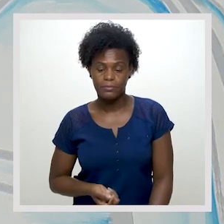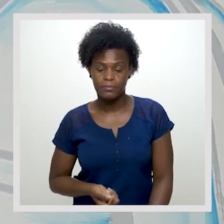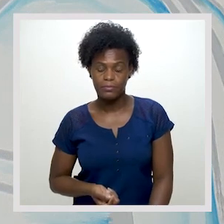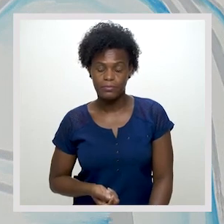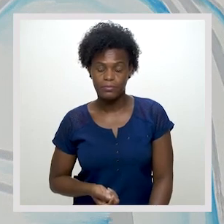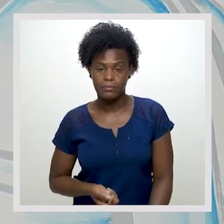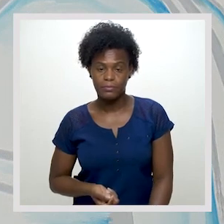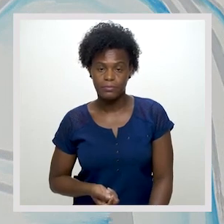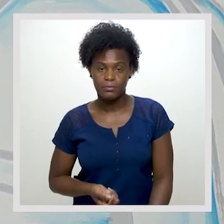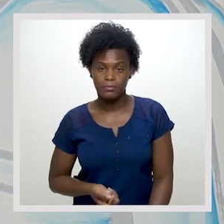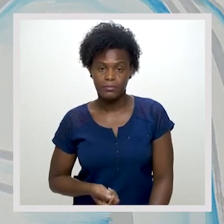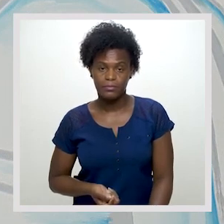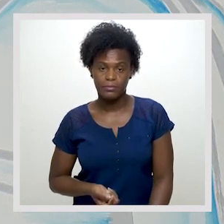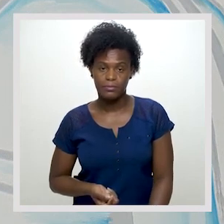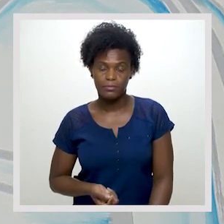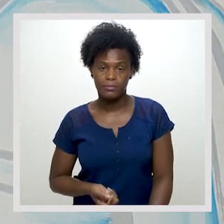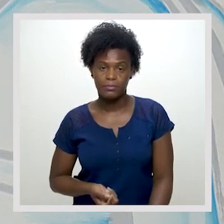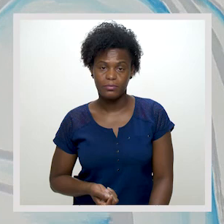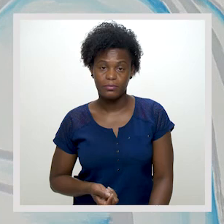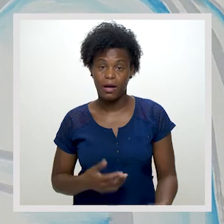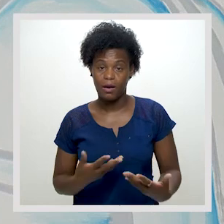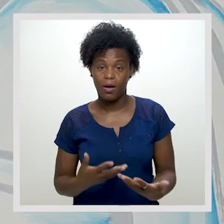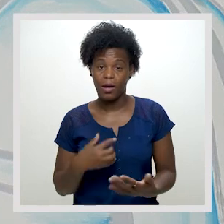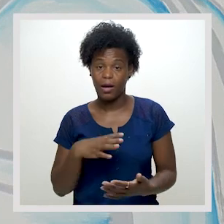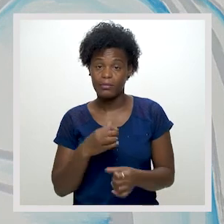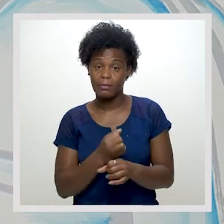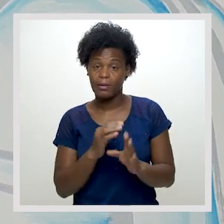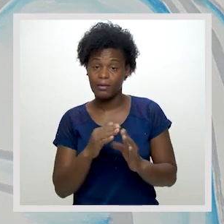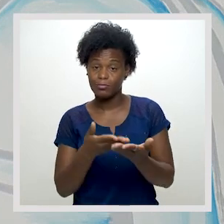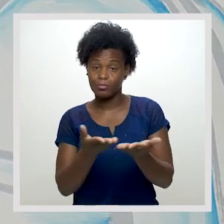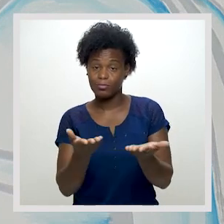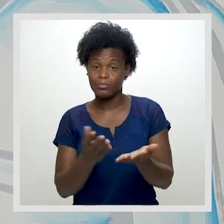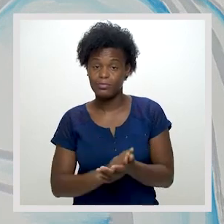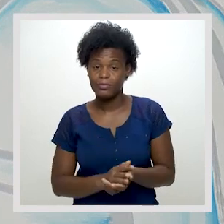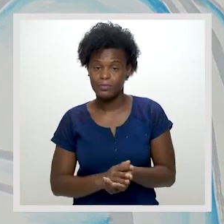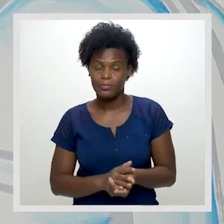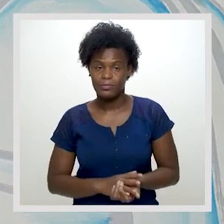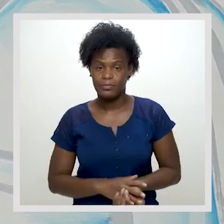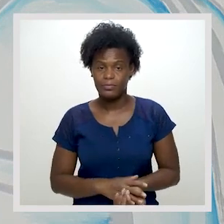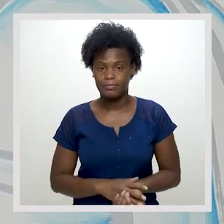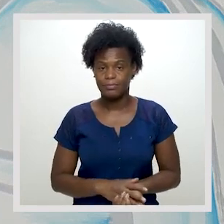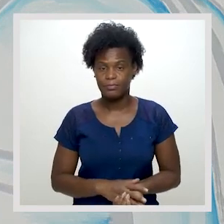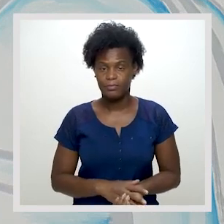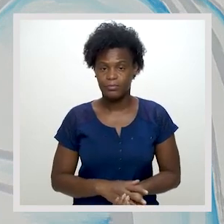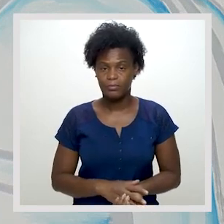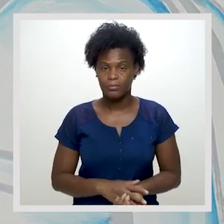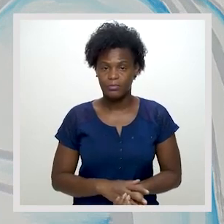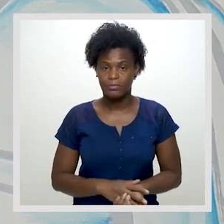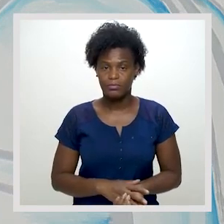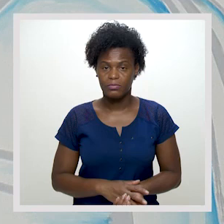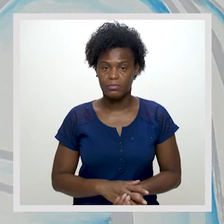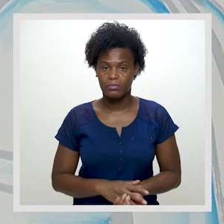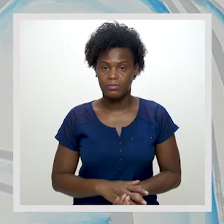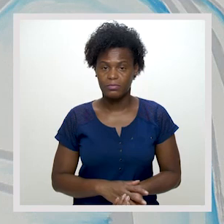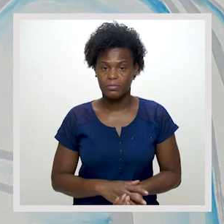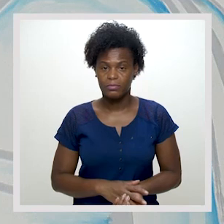Agora, queria vos deixar com um trabalho para casa. Esse trabalho para casa, vou